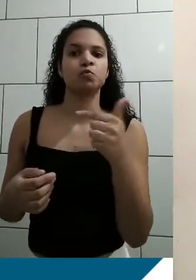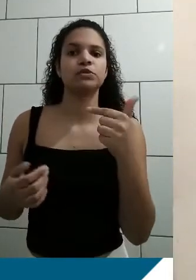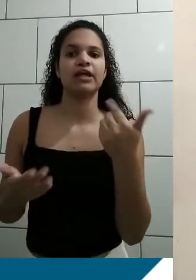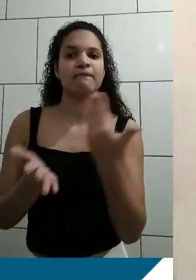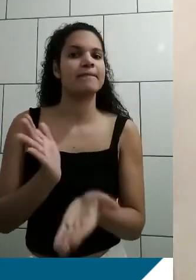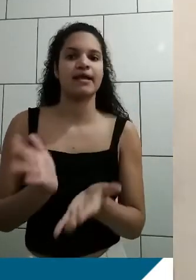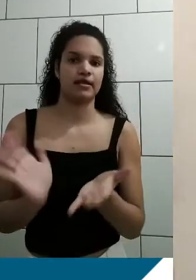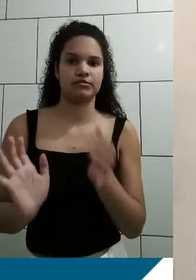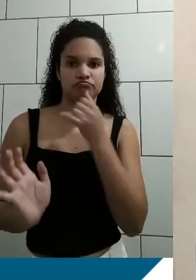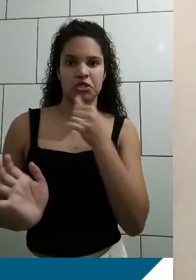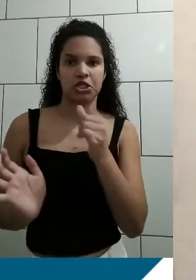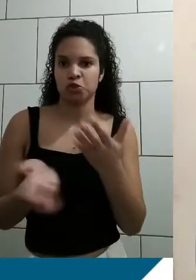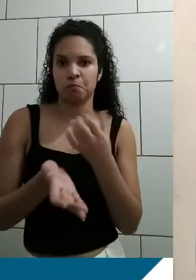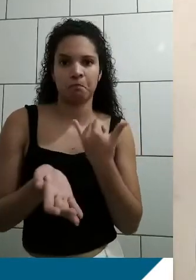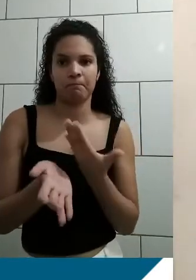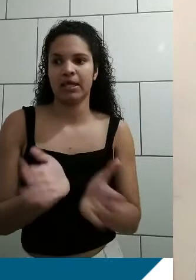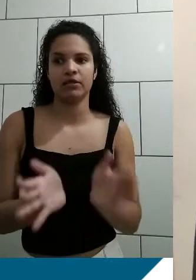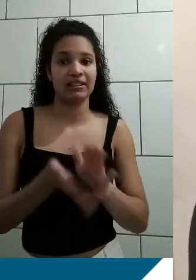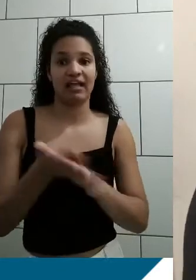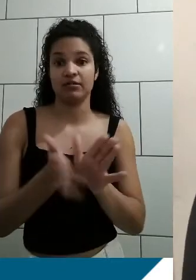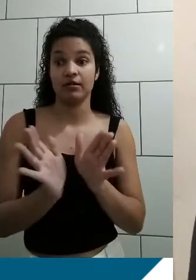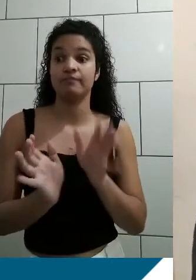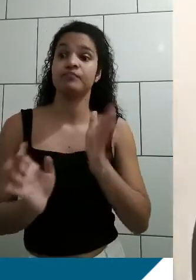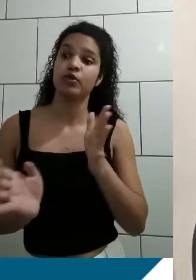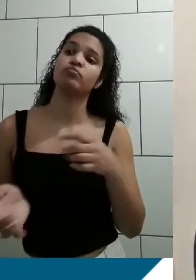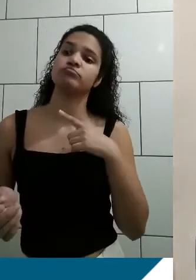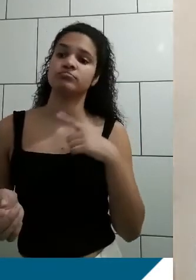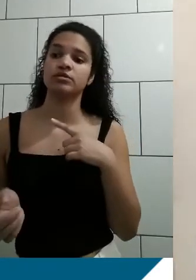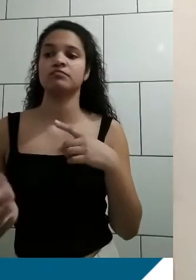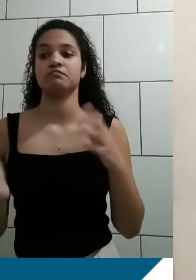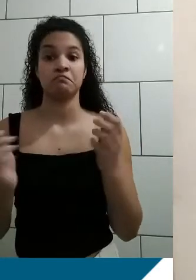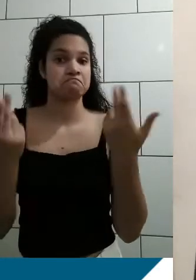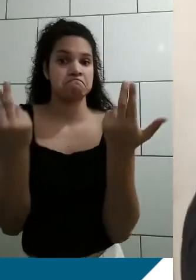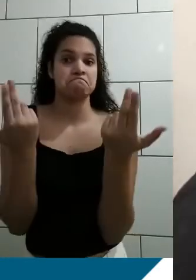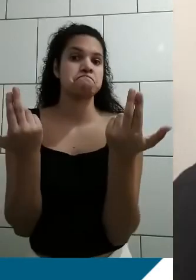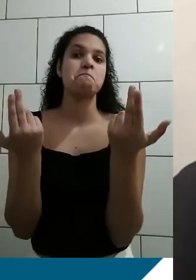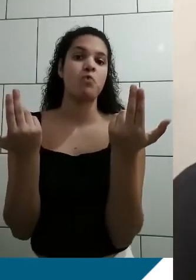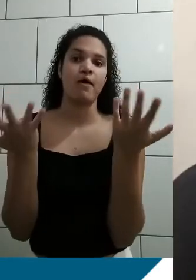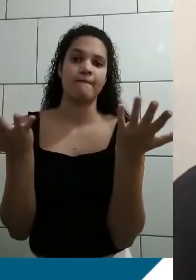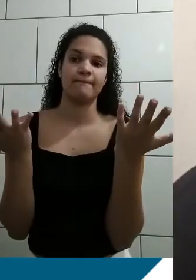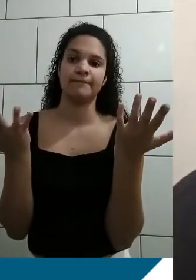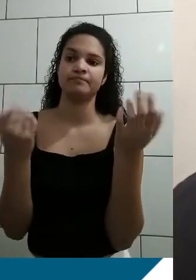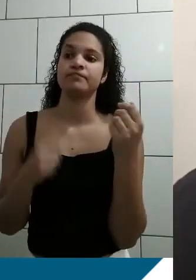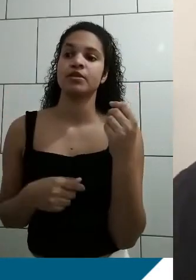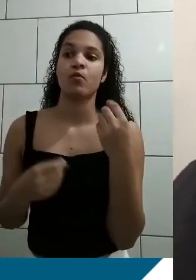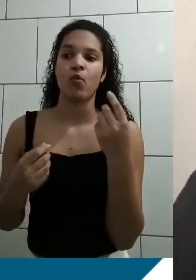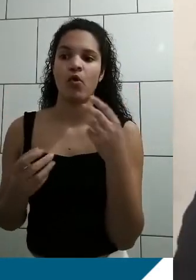depois. E a gente sabe que tem a conversão integral da energia potencial em